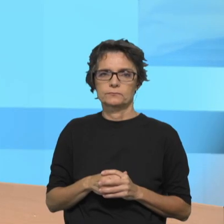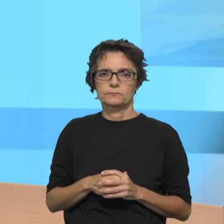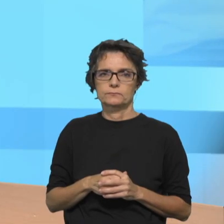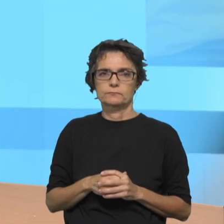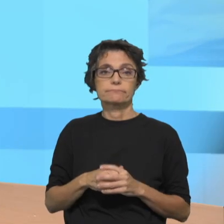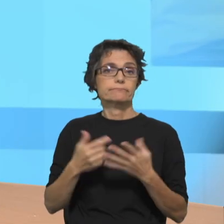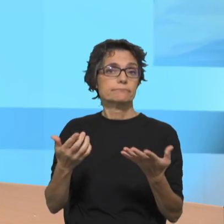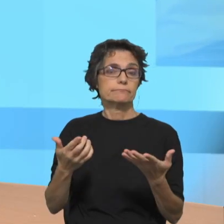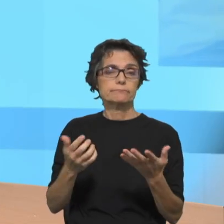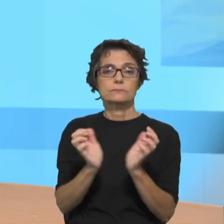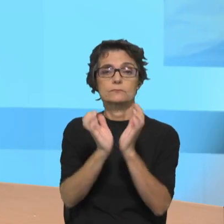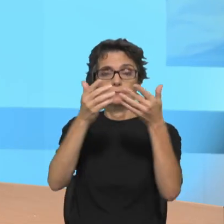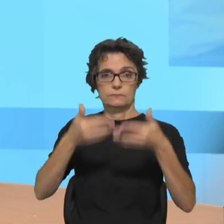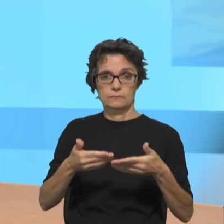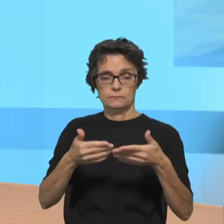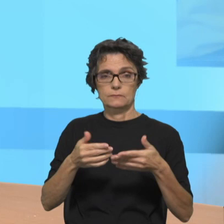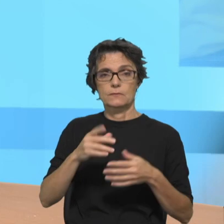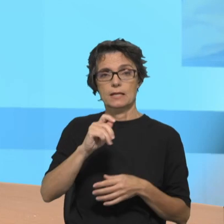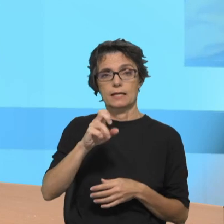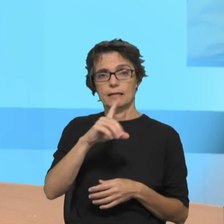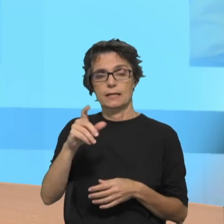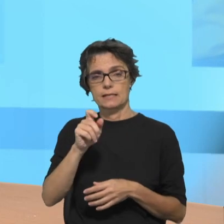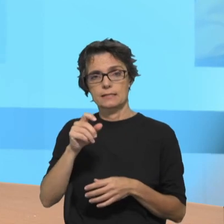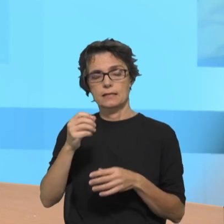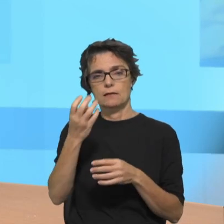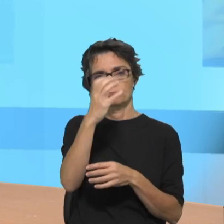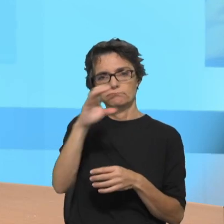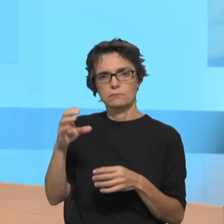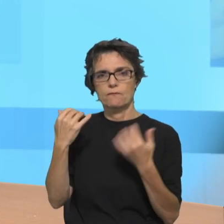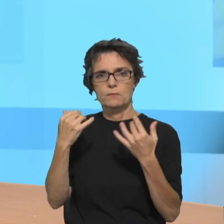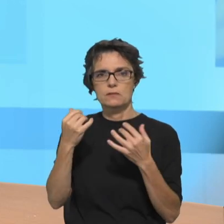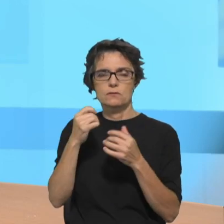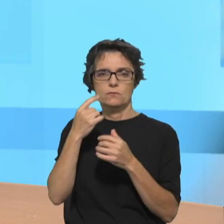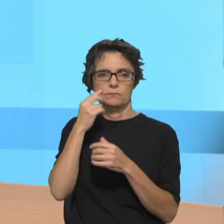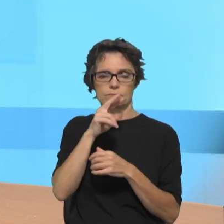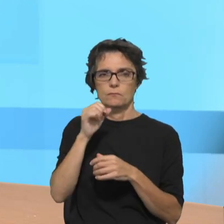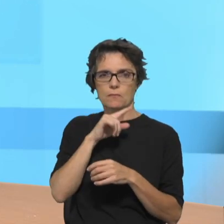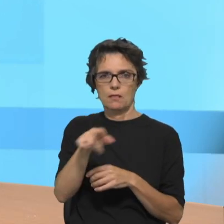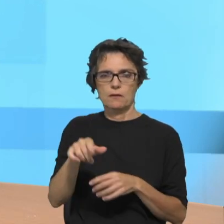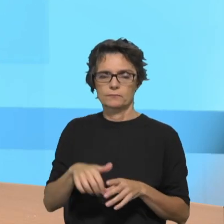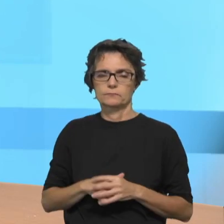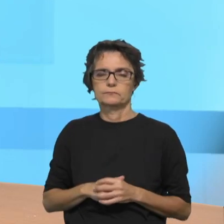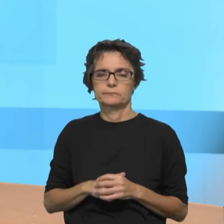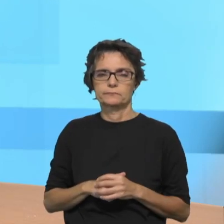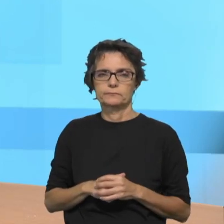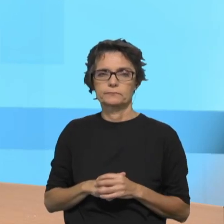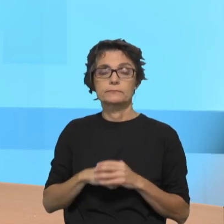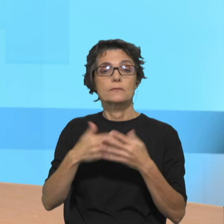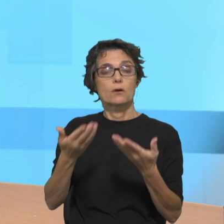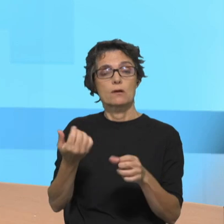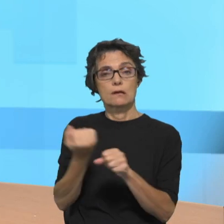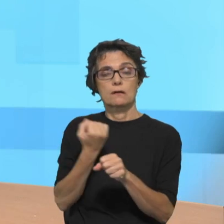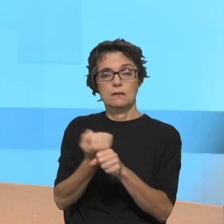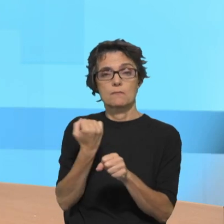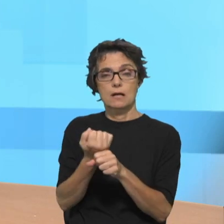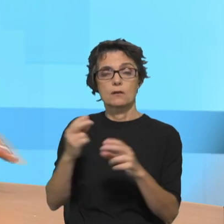No portal da Agência Eclésia pode acompanhar estas e outras notícias que atualizamos a cada momento. Apresentamos agora os trabalhos do Encontro de